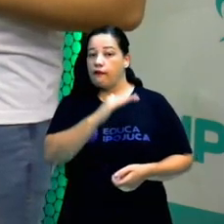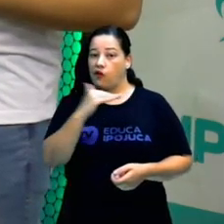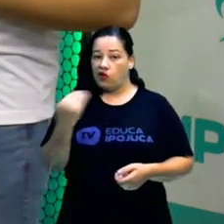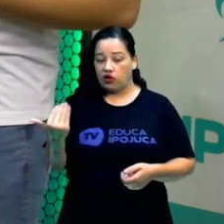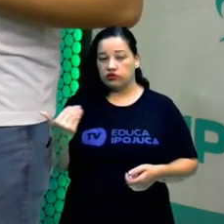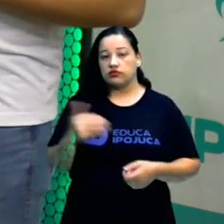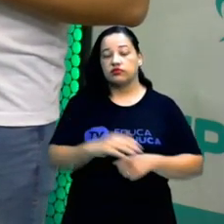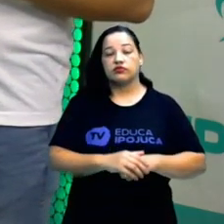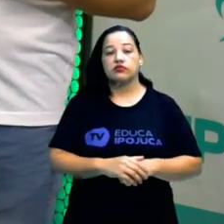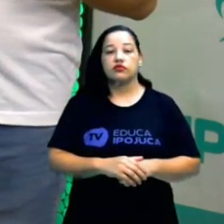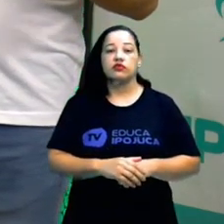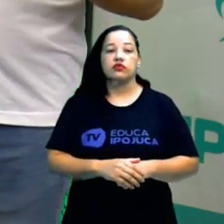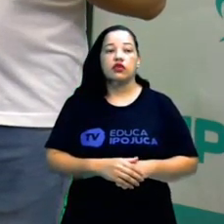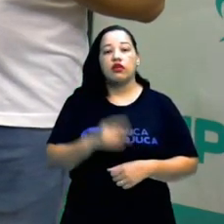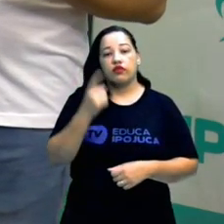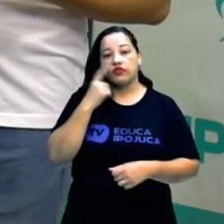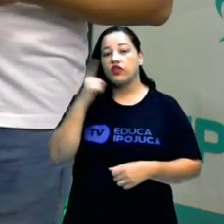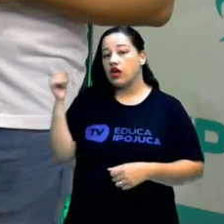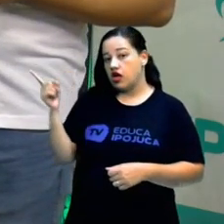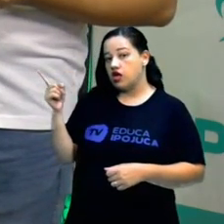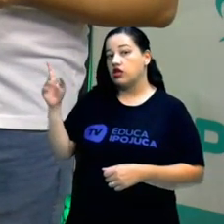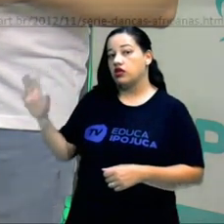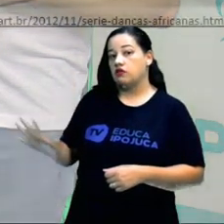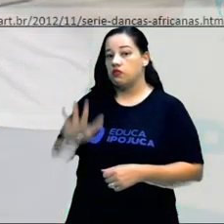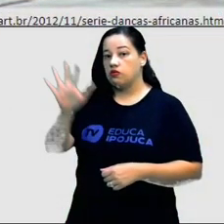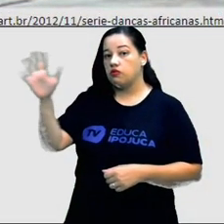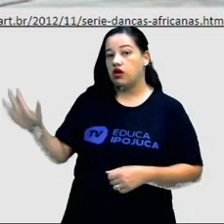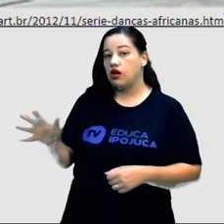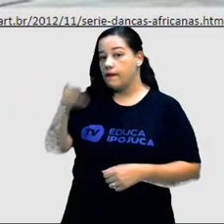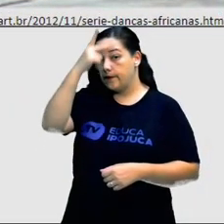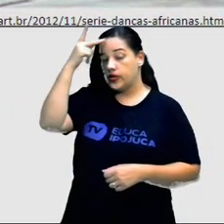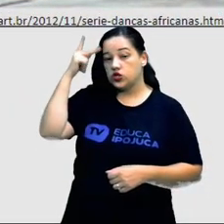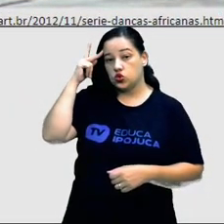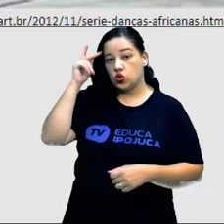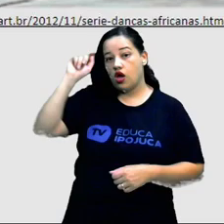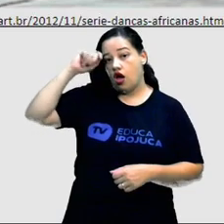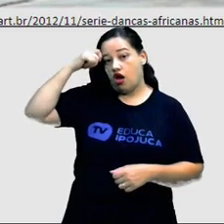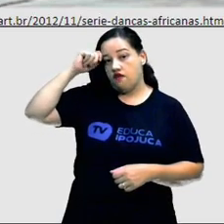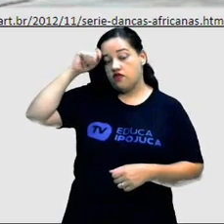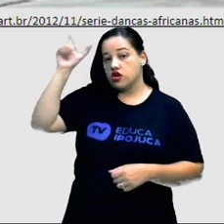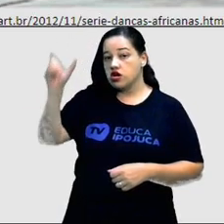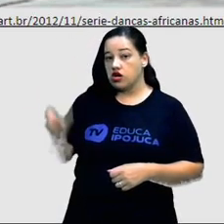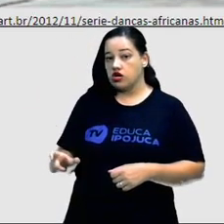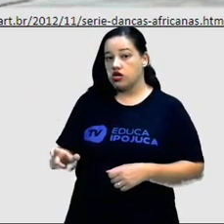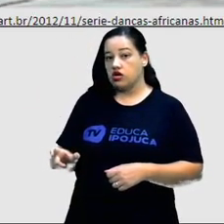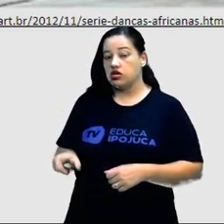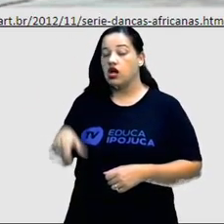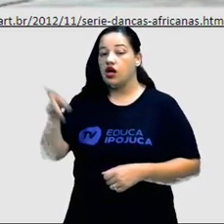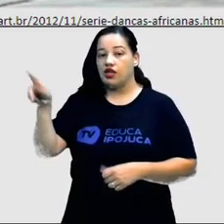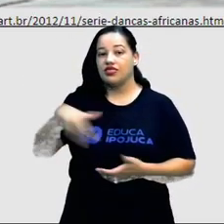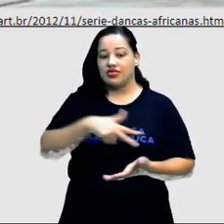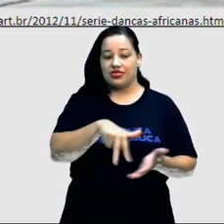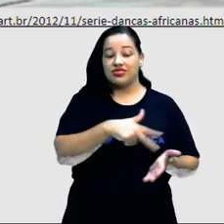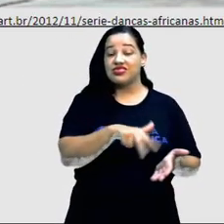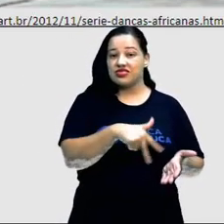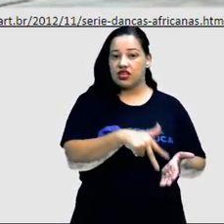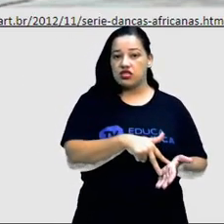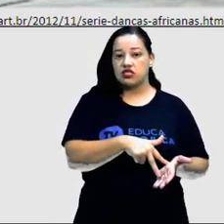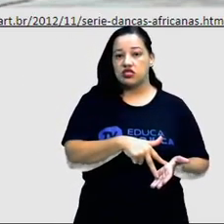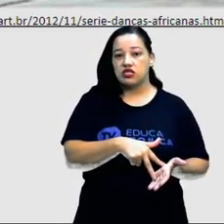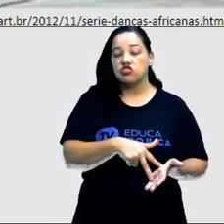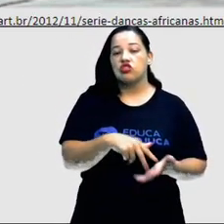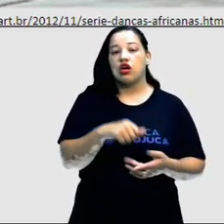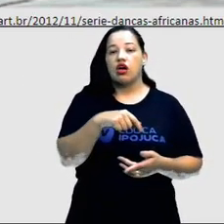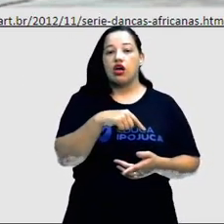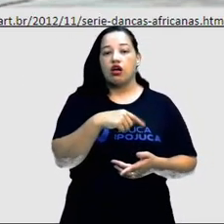a imagem da pessoa africana dançando e que é da série Danças Africanas. Quem tiver a oportunidade